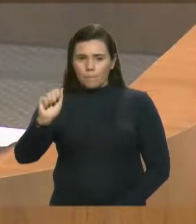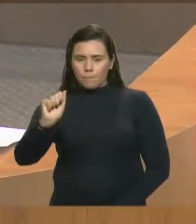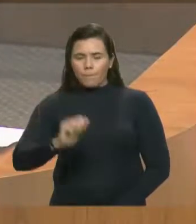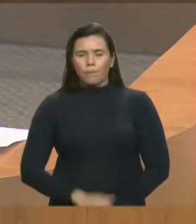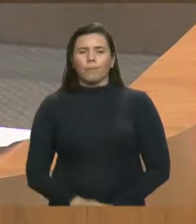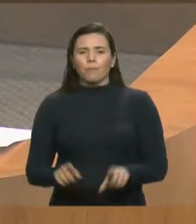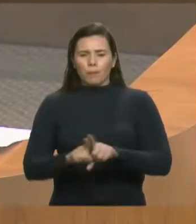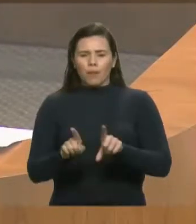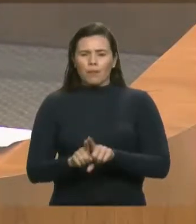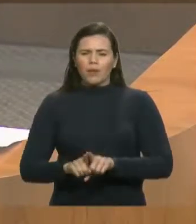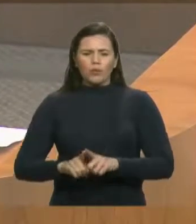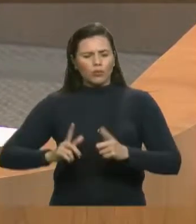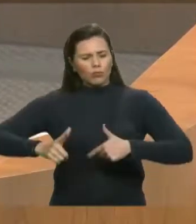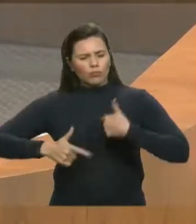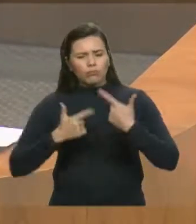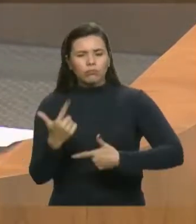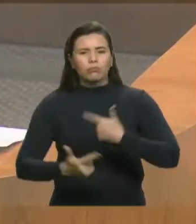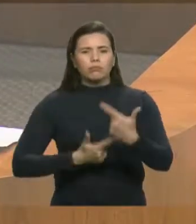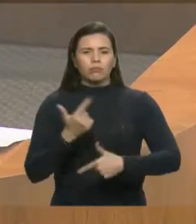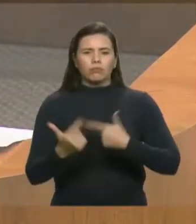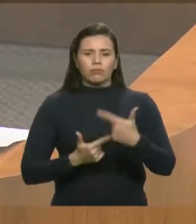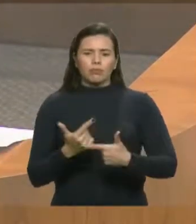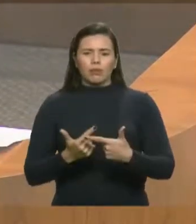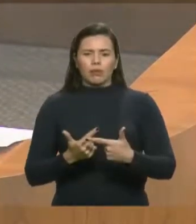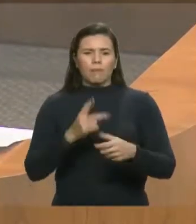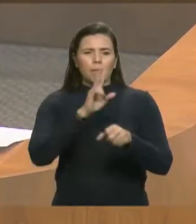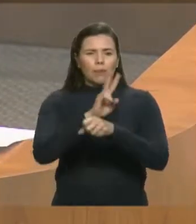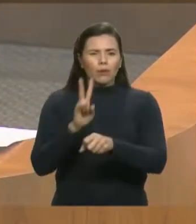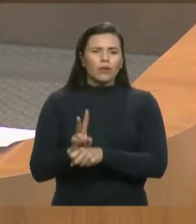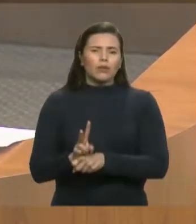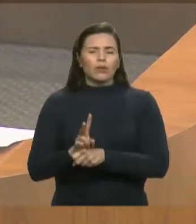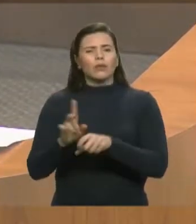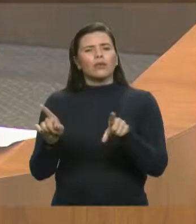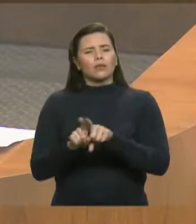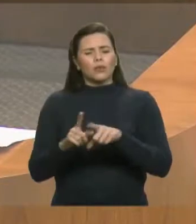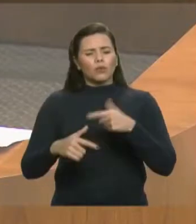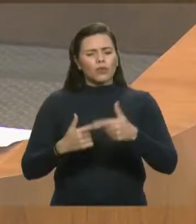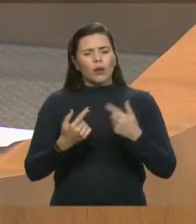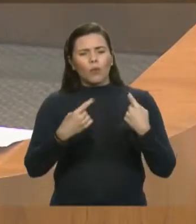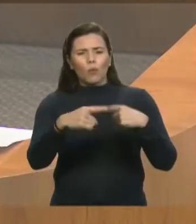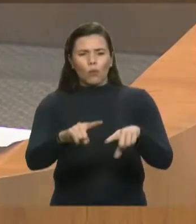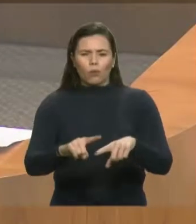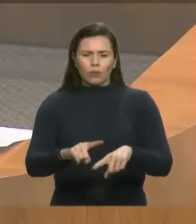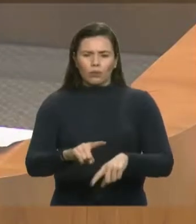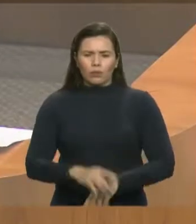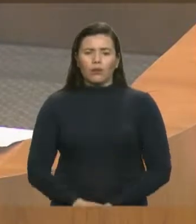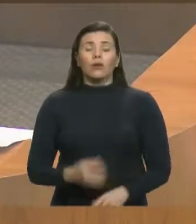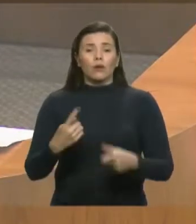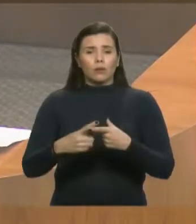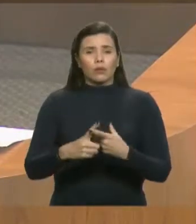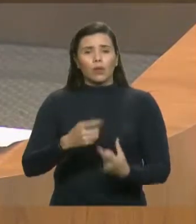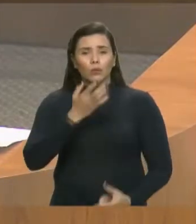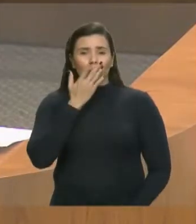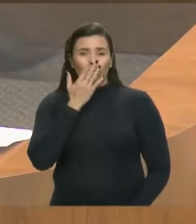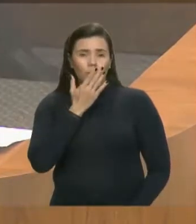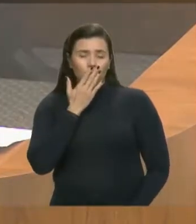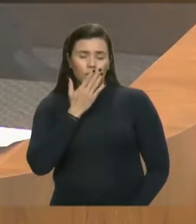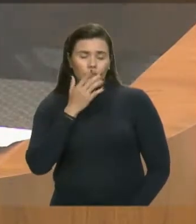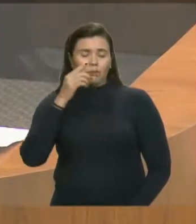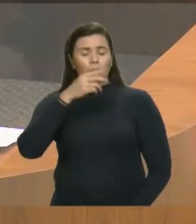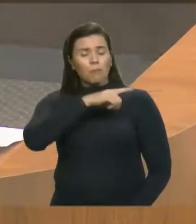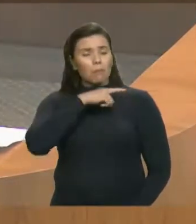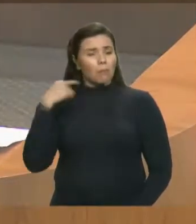forma repressiva, porque o que está levando à morte de indígenas no Maranhão é a